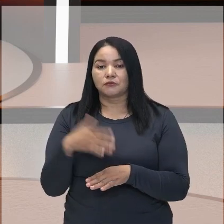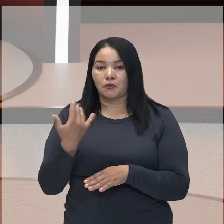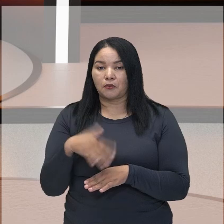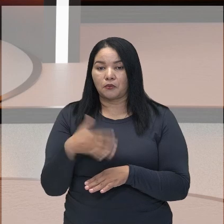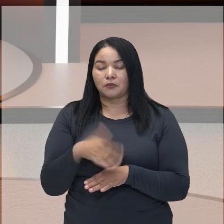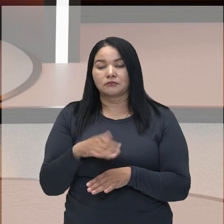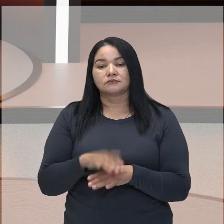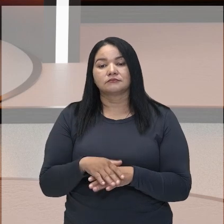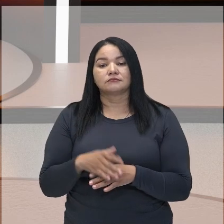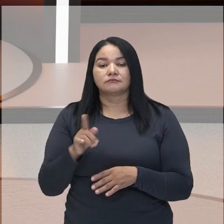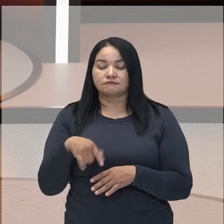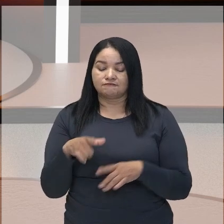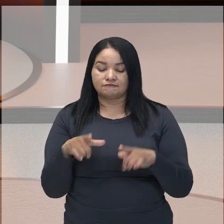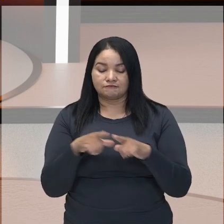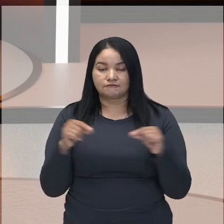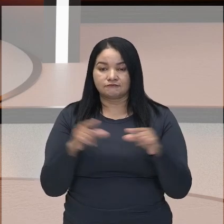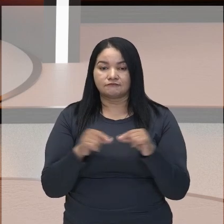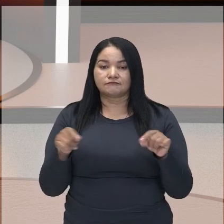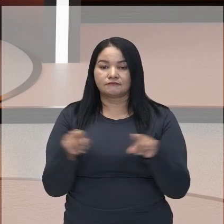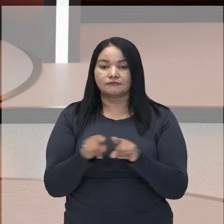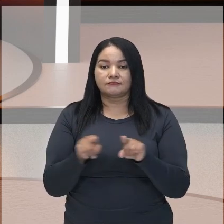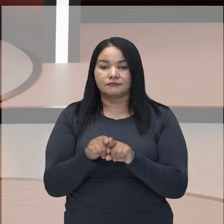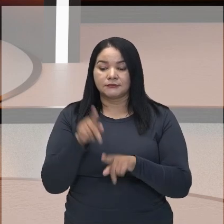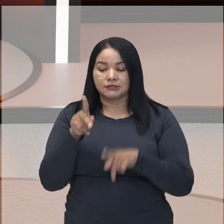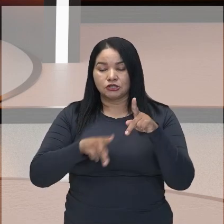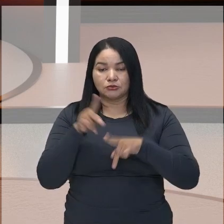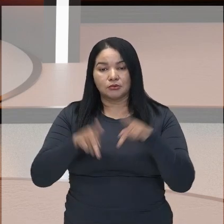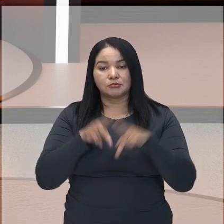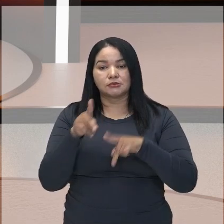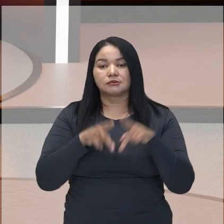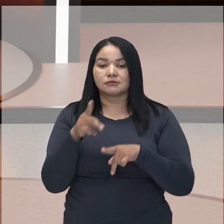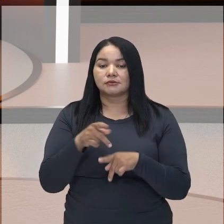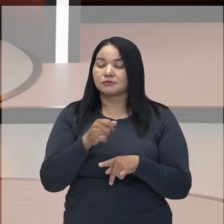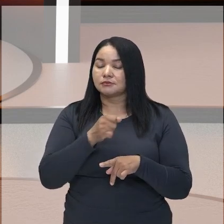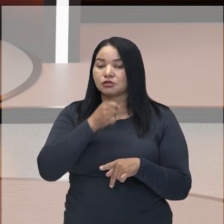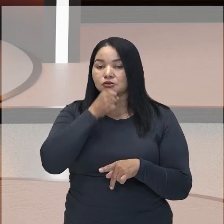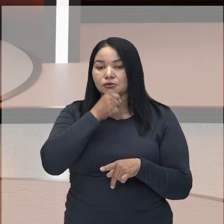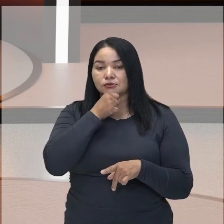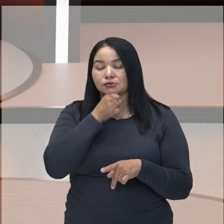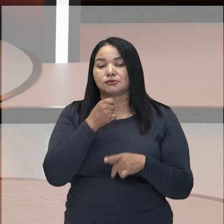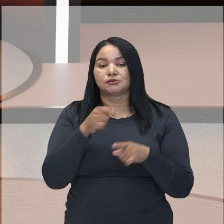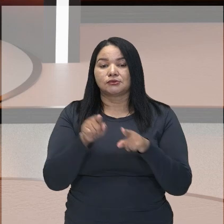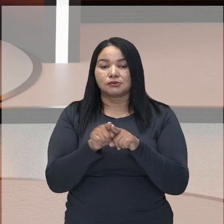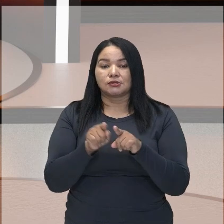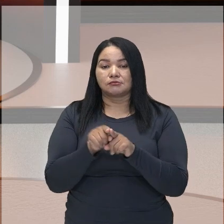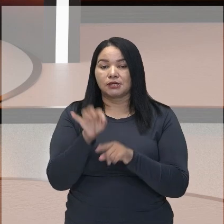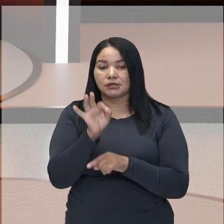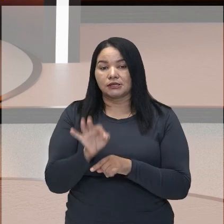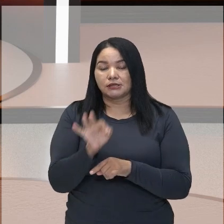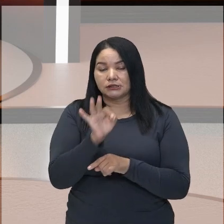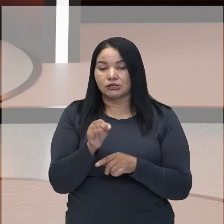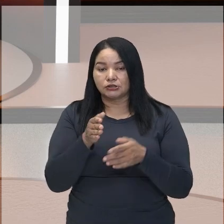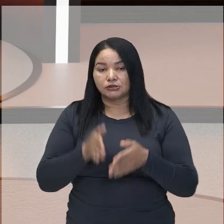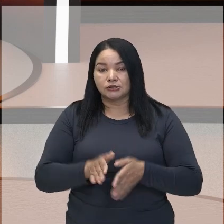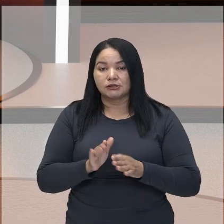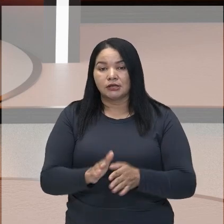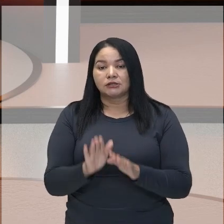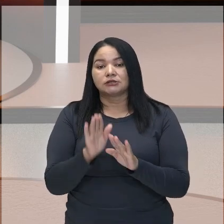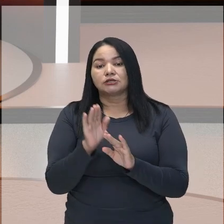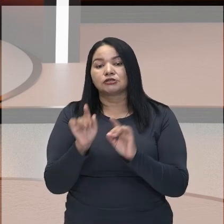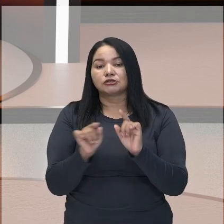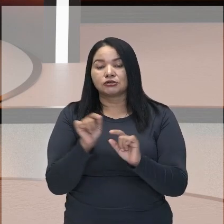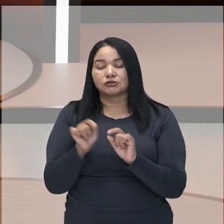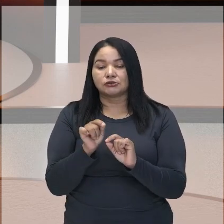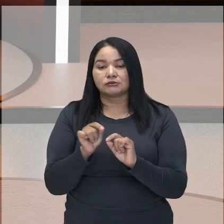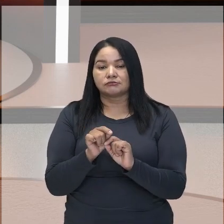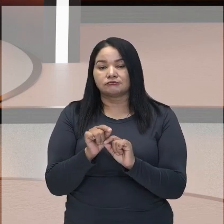vai também ter essa marca de ter uma população envelhecida. Já em relação à taxa de natalidade, né?